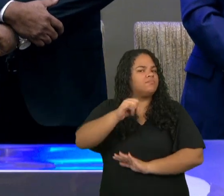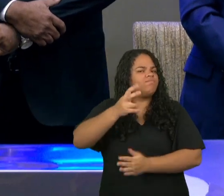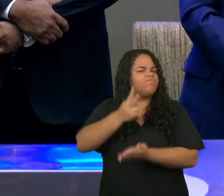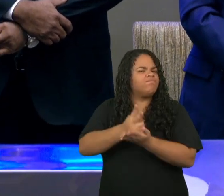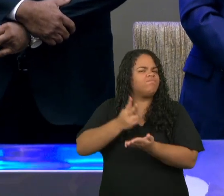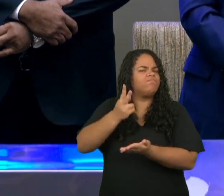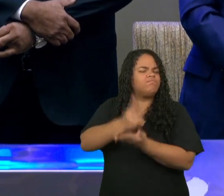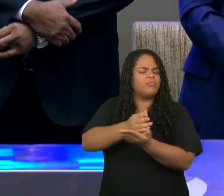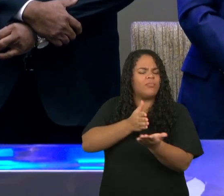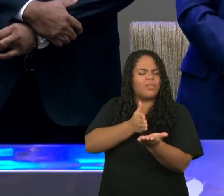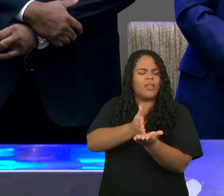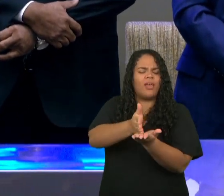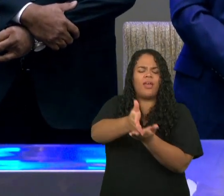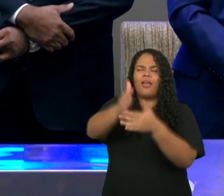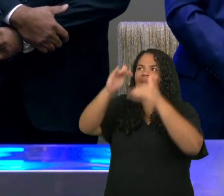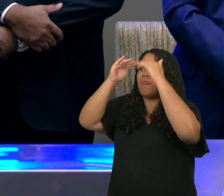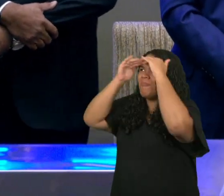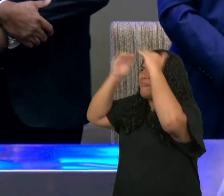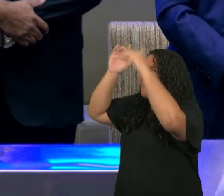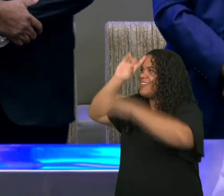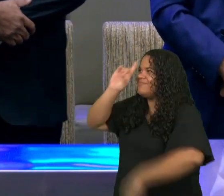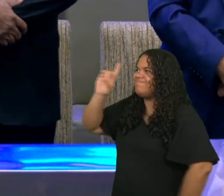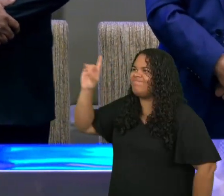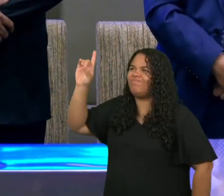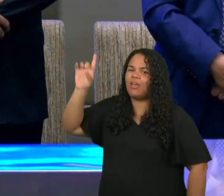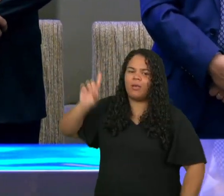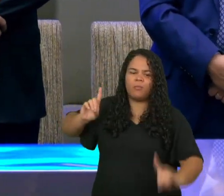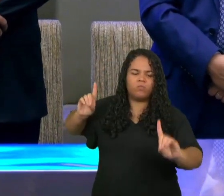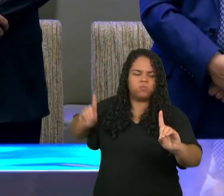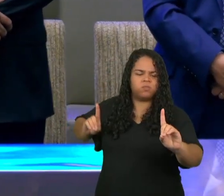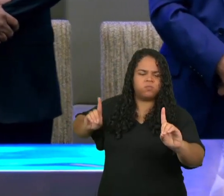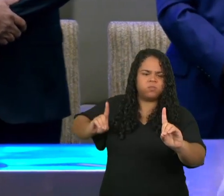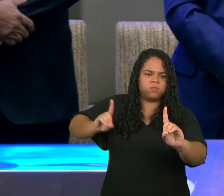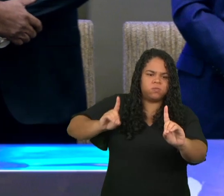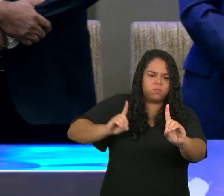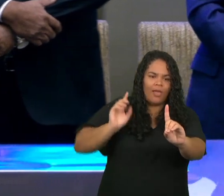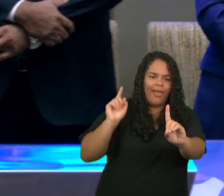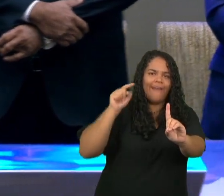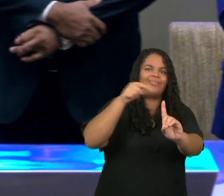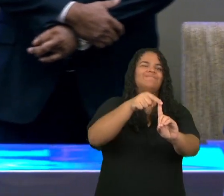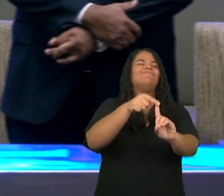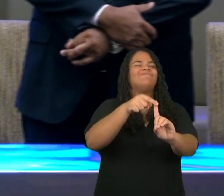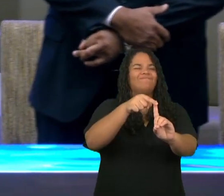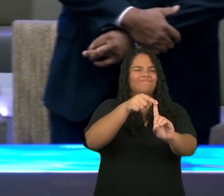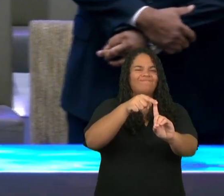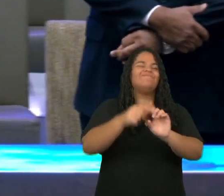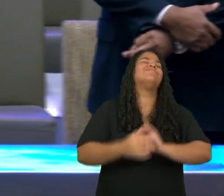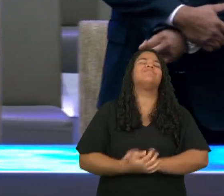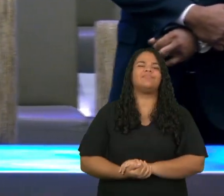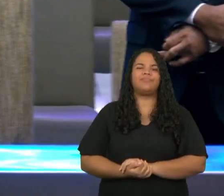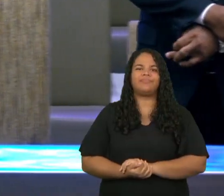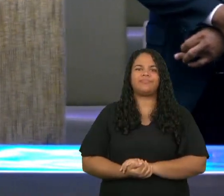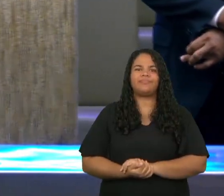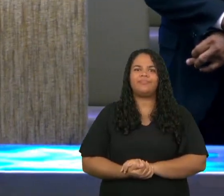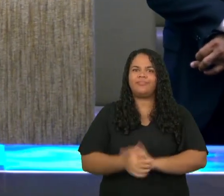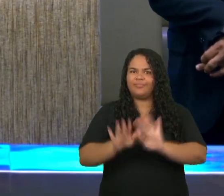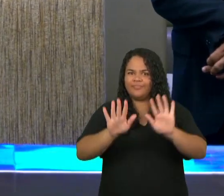de Deus, você chegará no propósito. Escute, escute. O propósito ainda vai